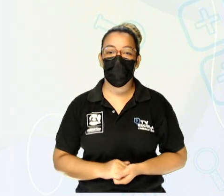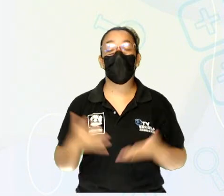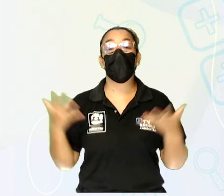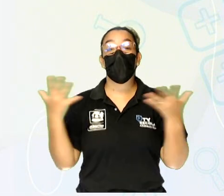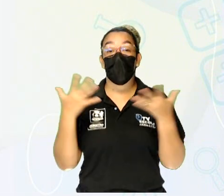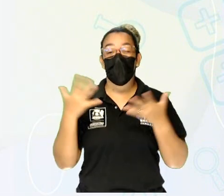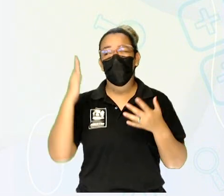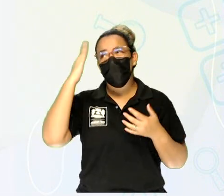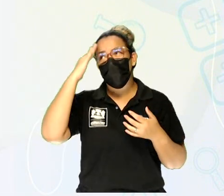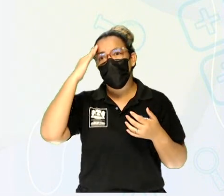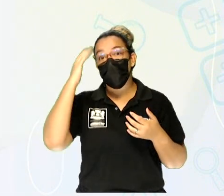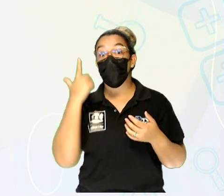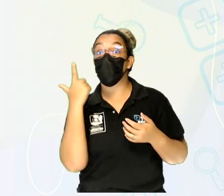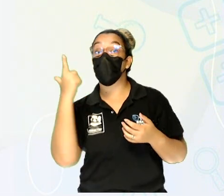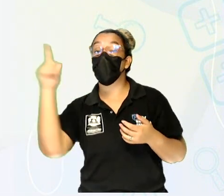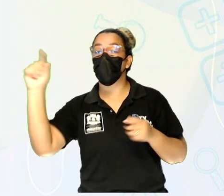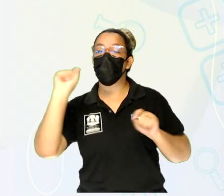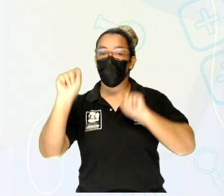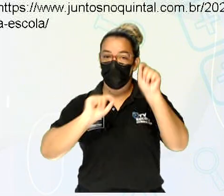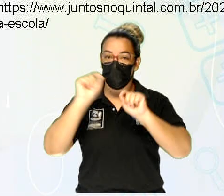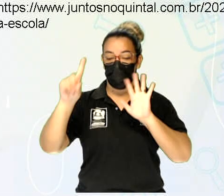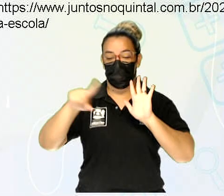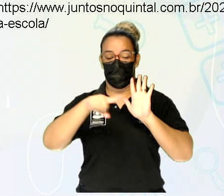um pouquinho a subtração.